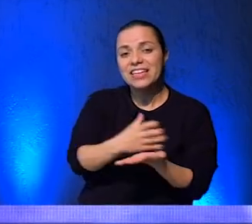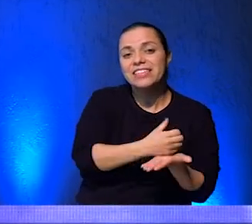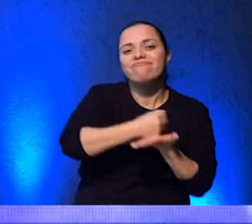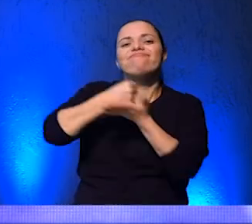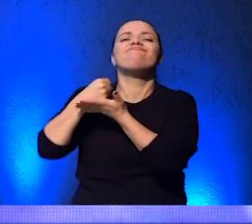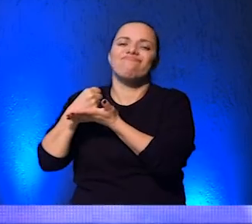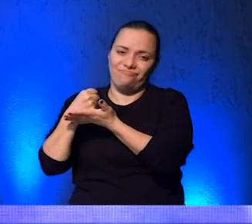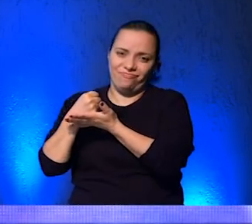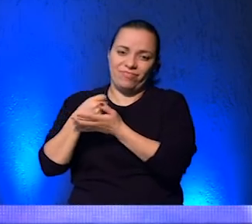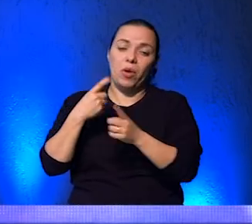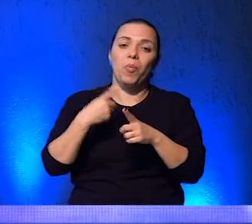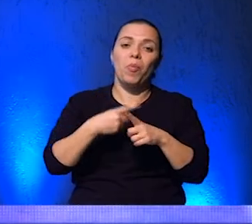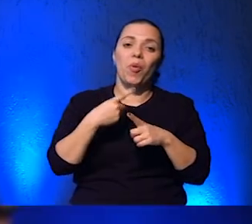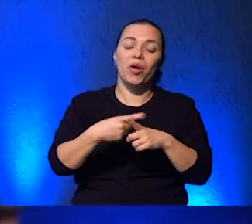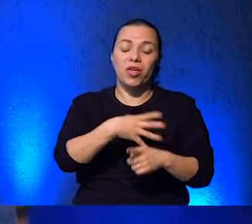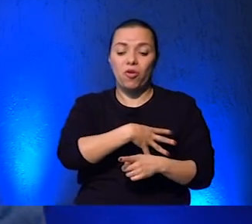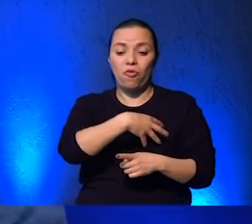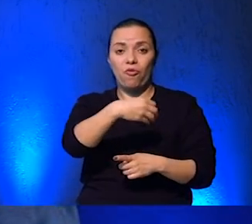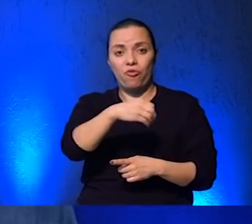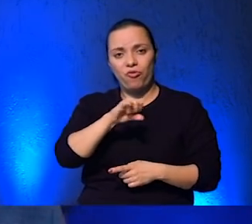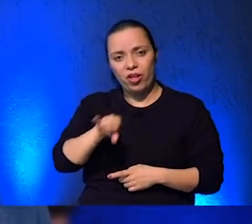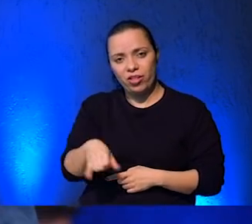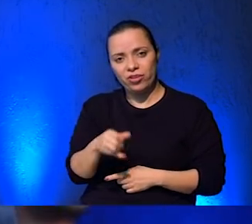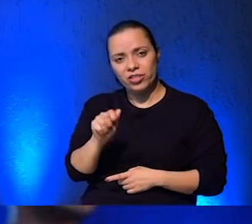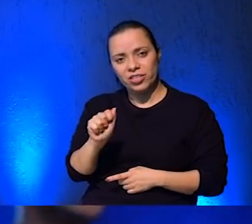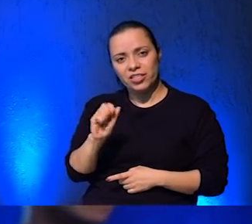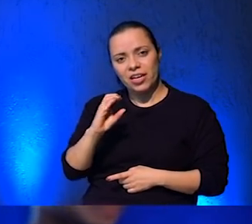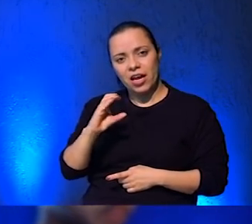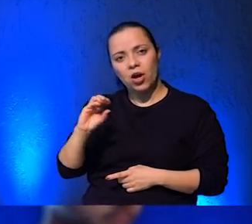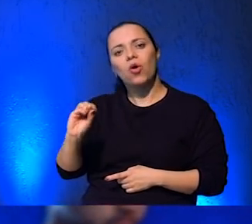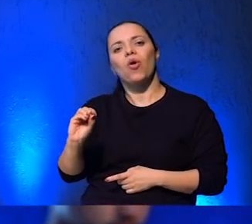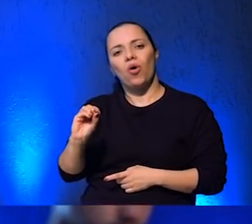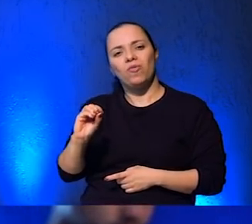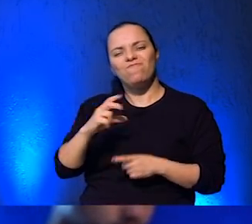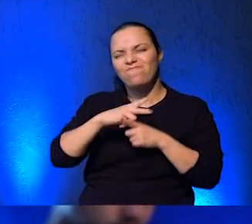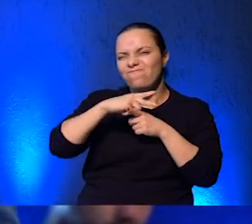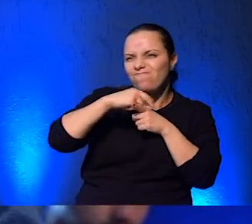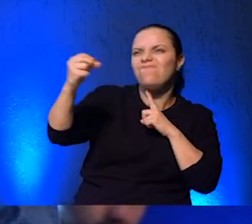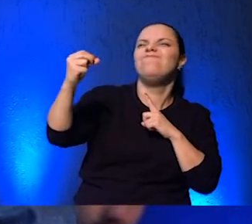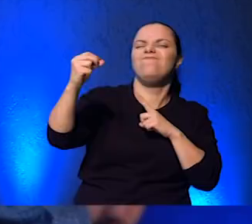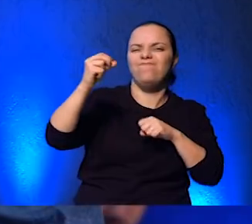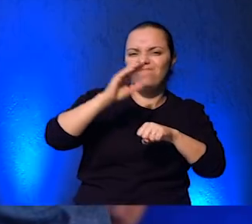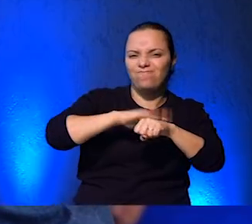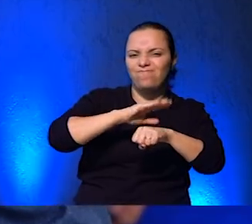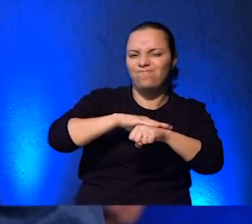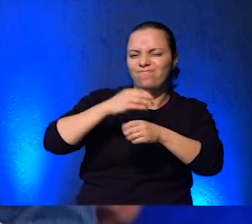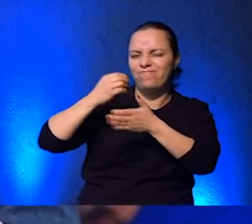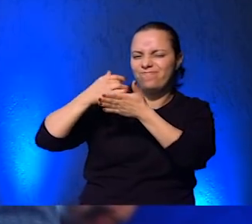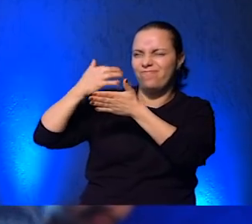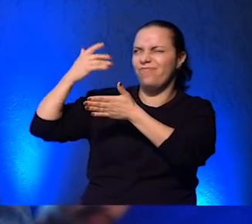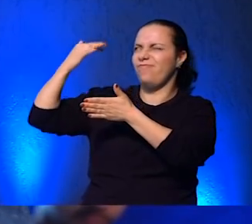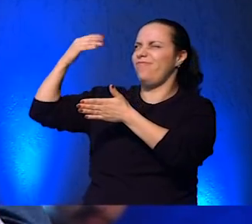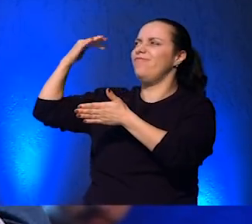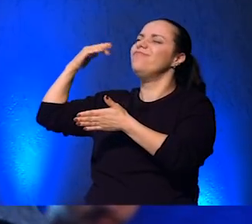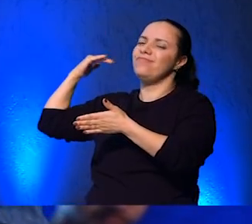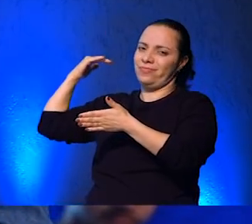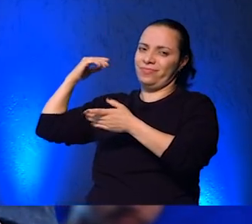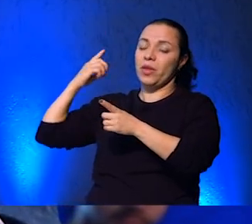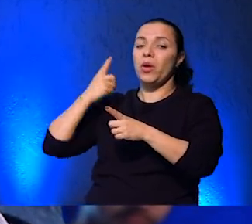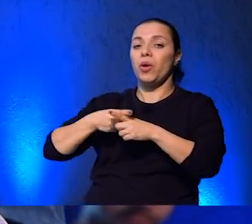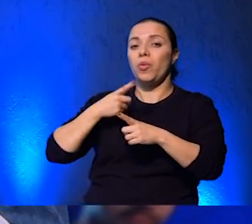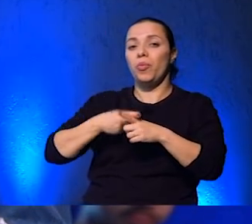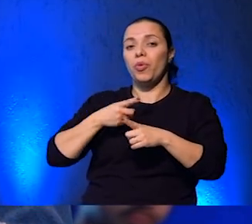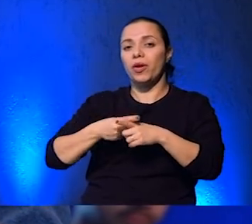filho de jacó a jacó foi o vencedor na sua época porque jacó